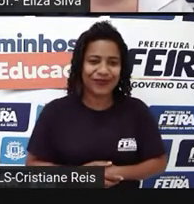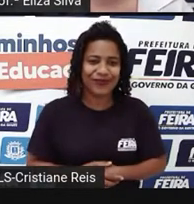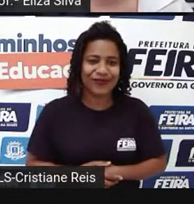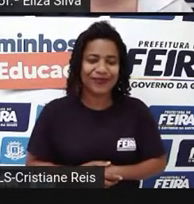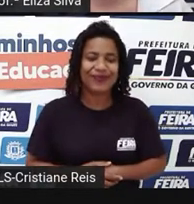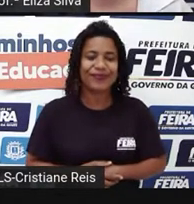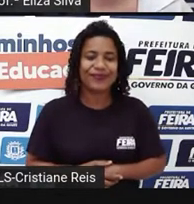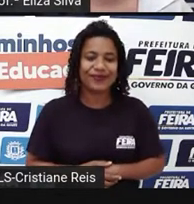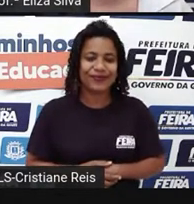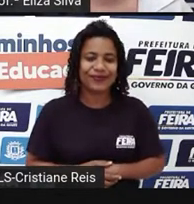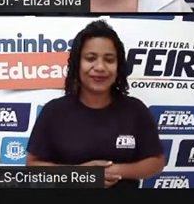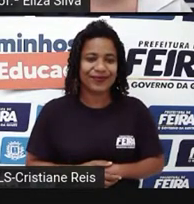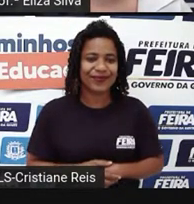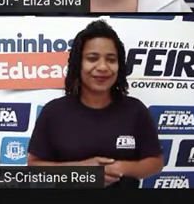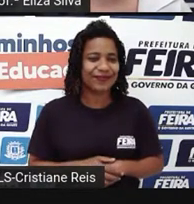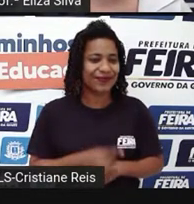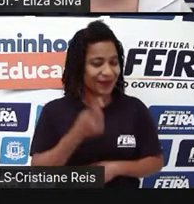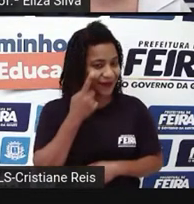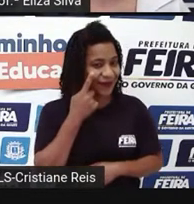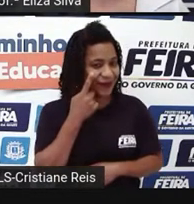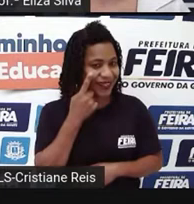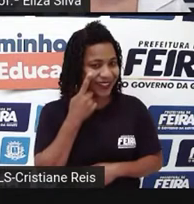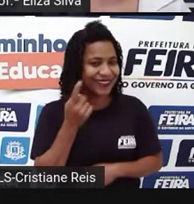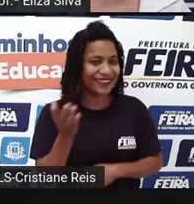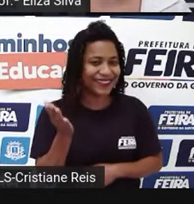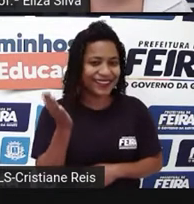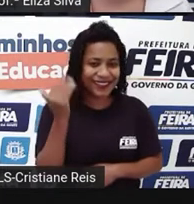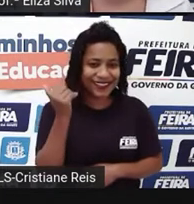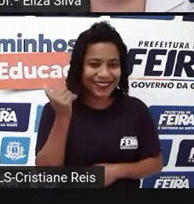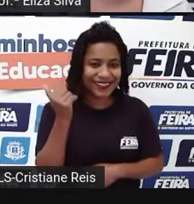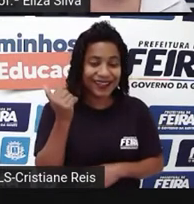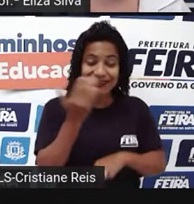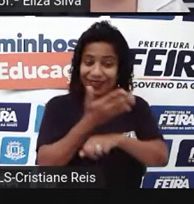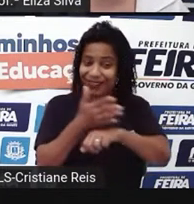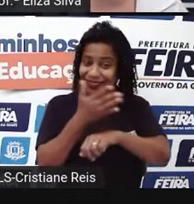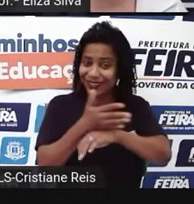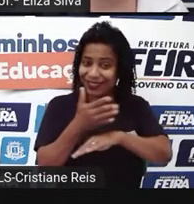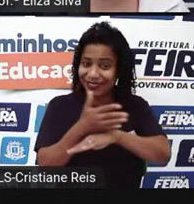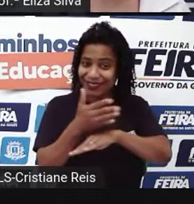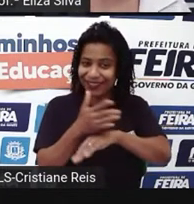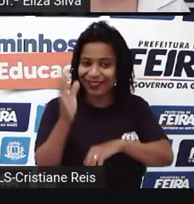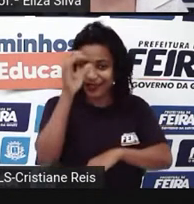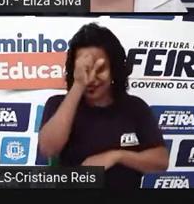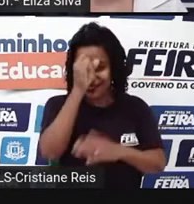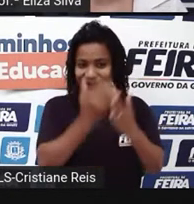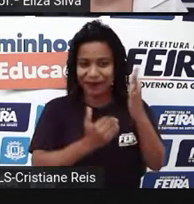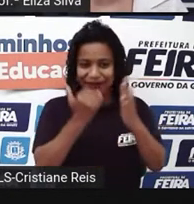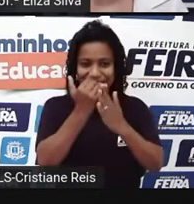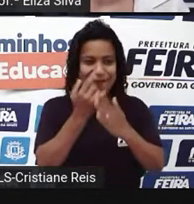dos países. Ok? Let's go. Então, vamos estudar um pouquinho, treinar um pouquinho junto comigo.